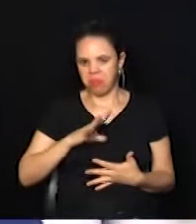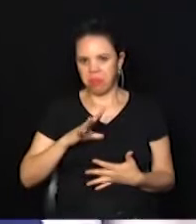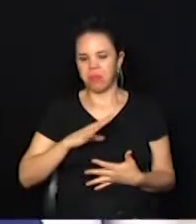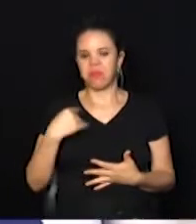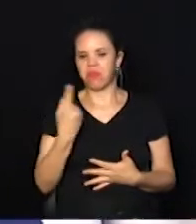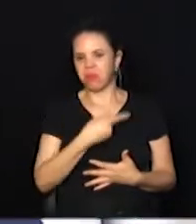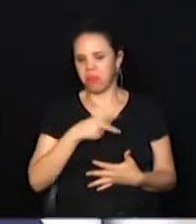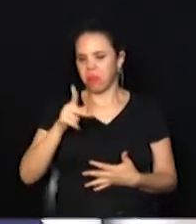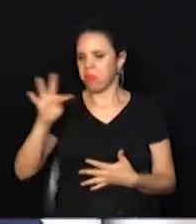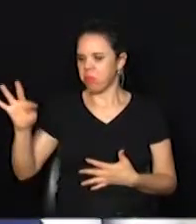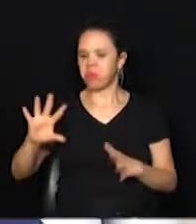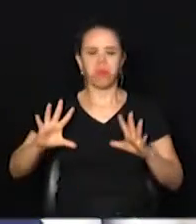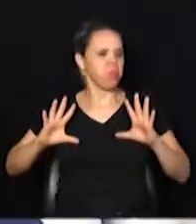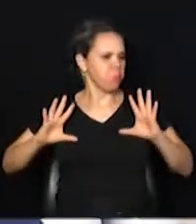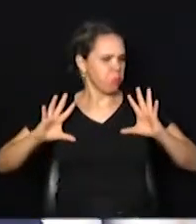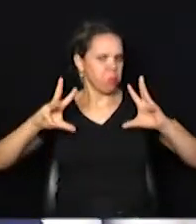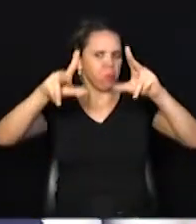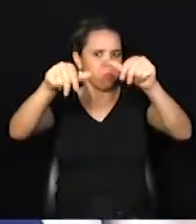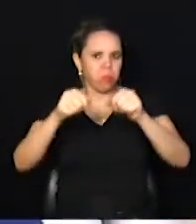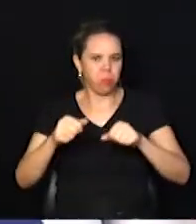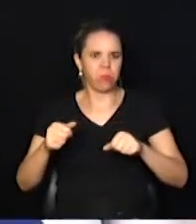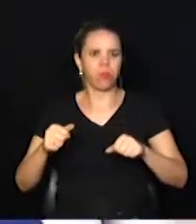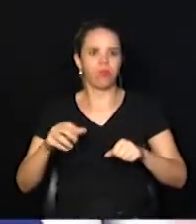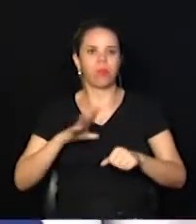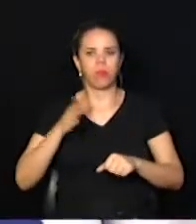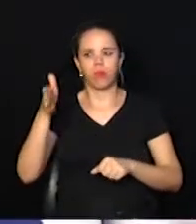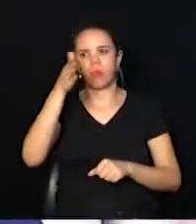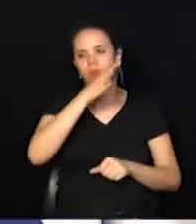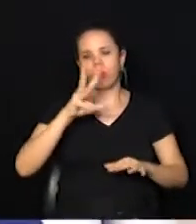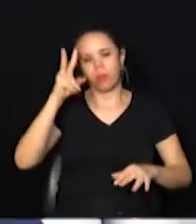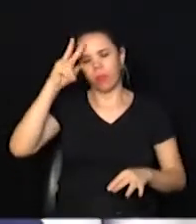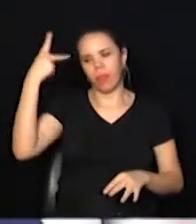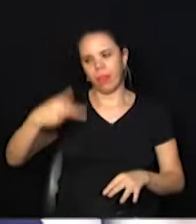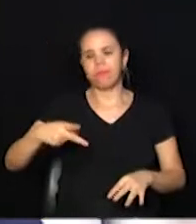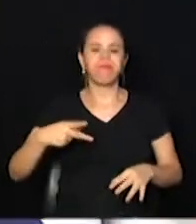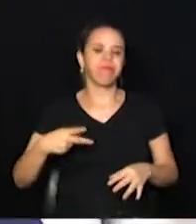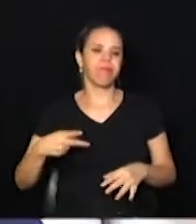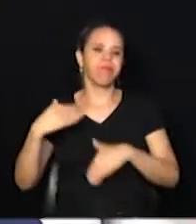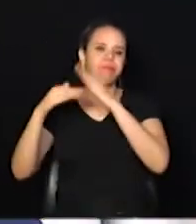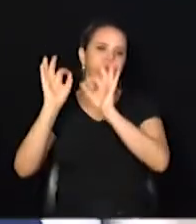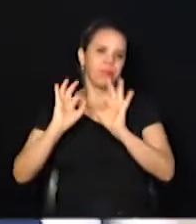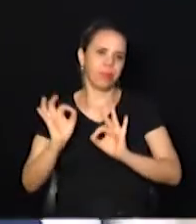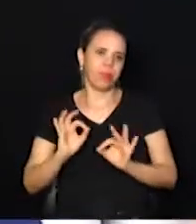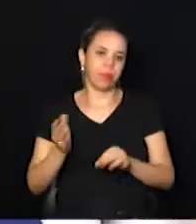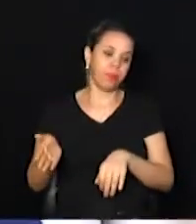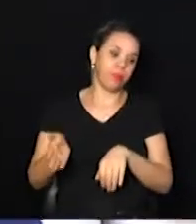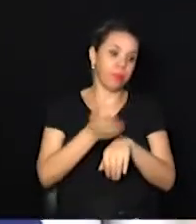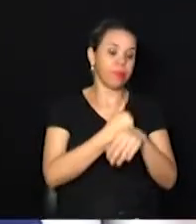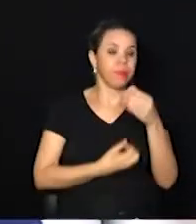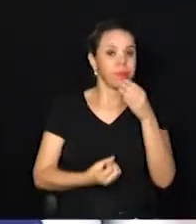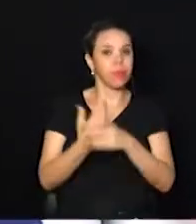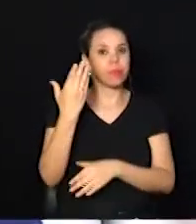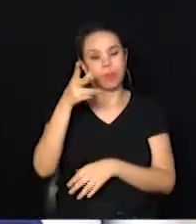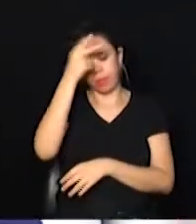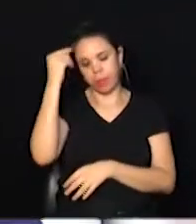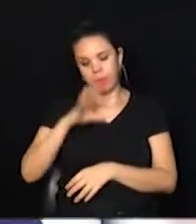nós petistas, mas para o conjunto da cidade pela sua história construída, mesmo antes de ser